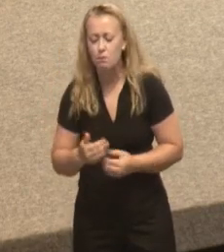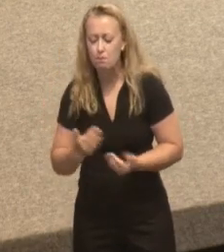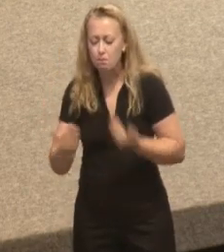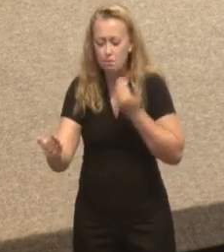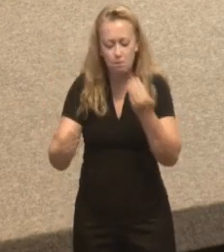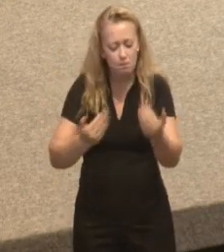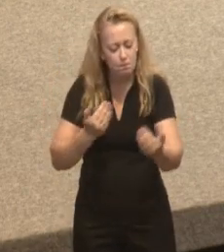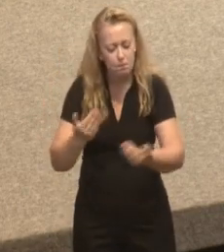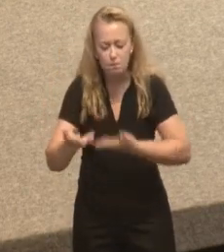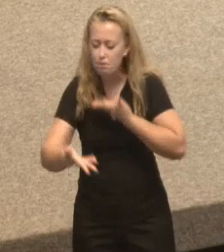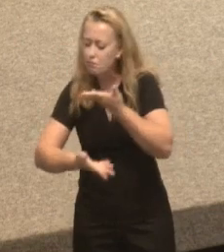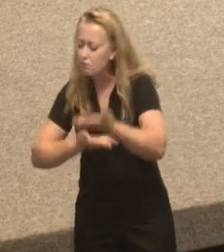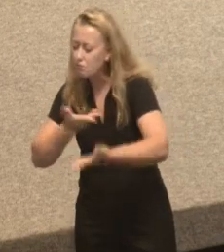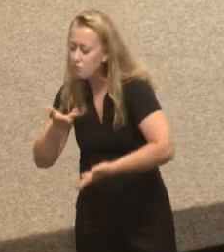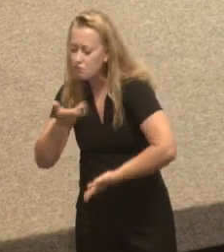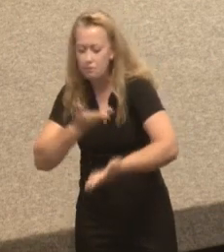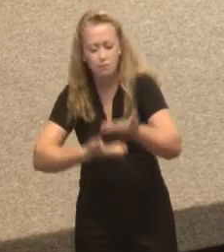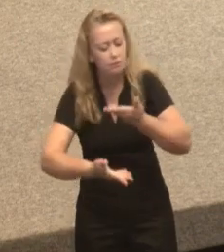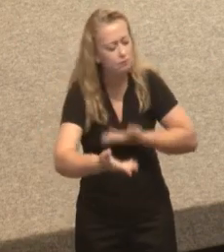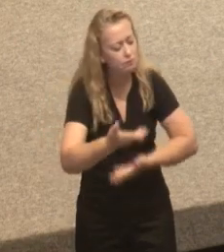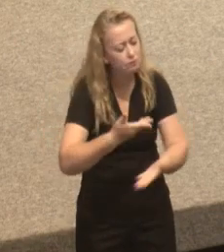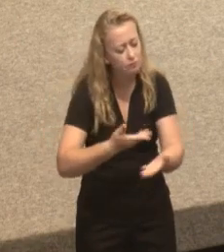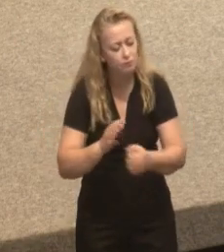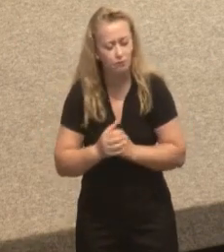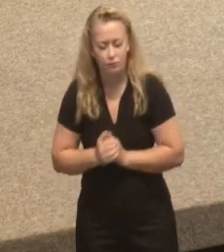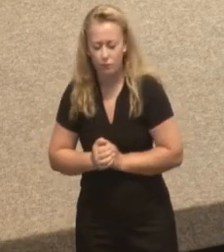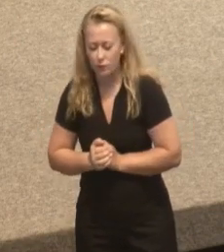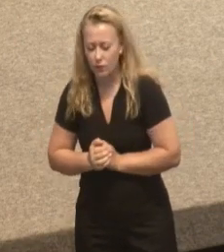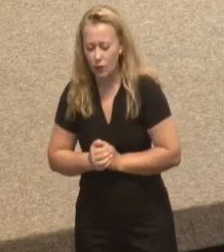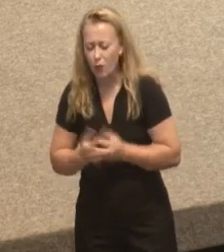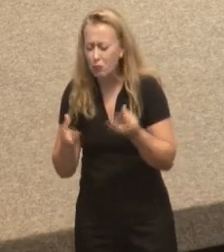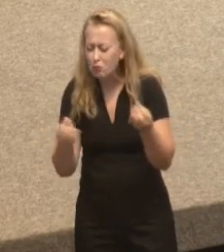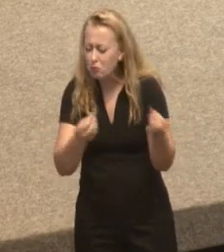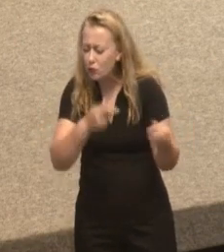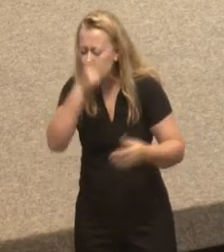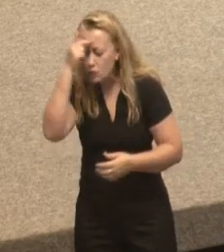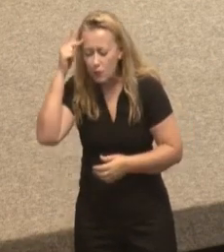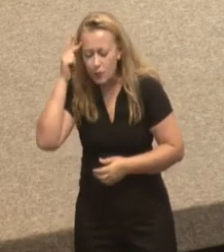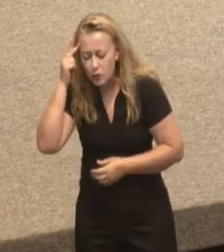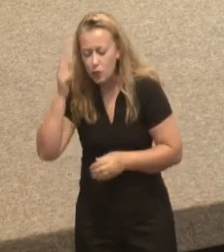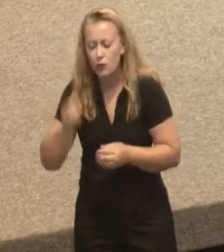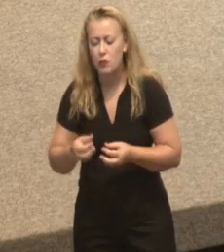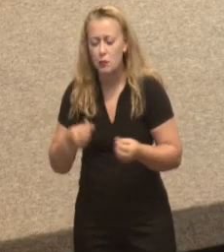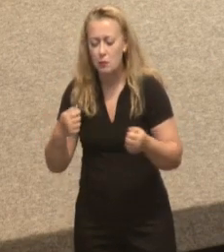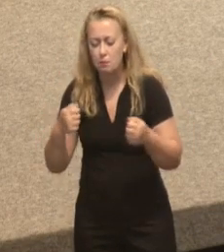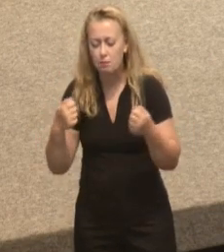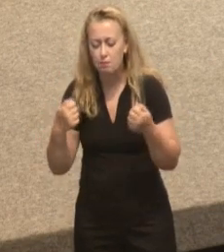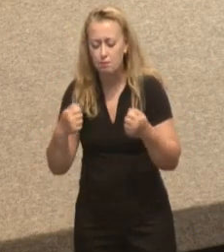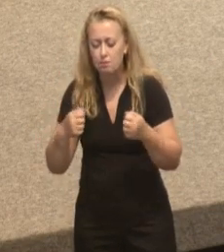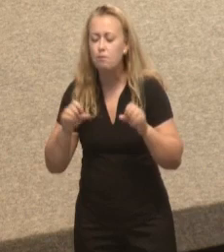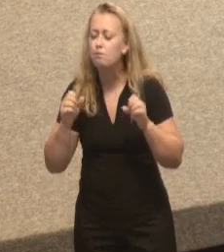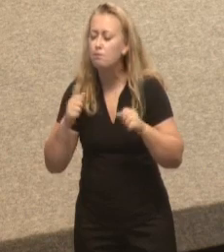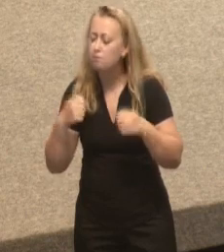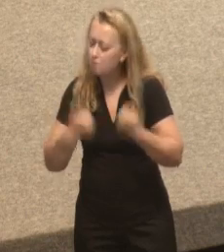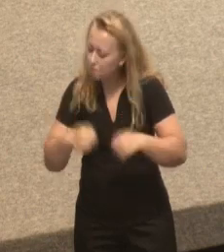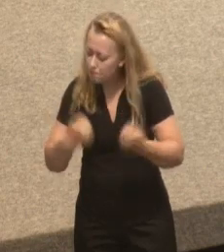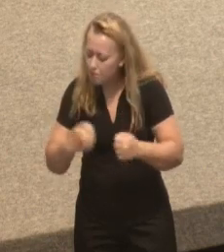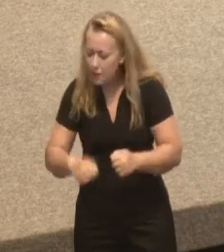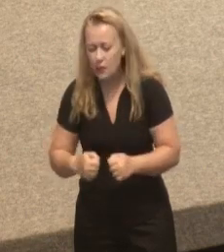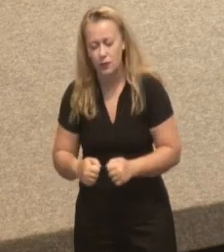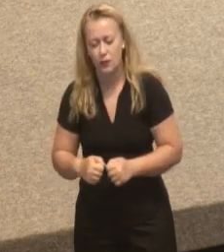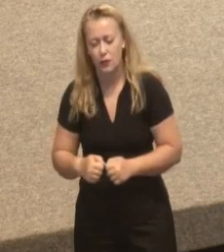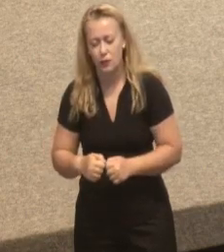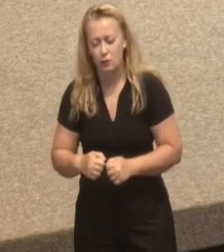perceber, ó Deus, o nosso querido, a nossa querida que aqui está, quantas pessoas doentes, enfermas, mas que com esforço